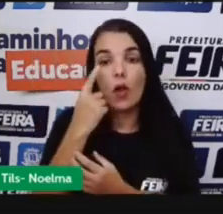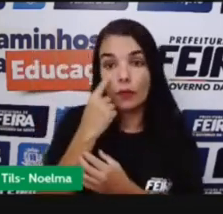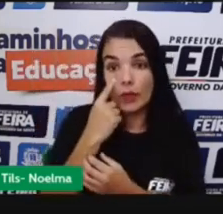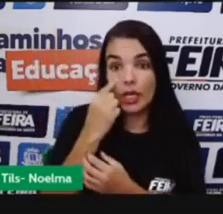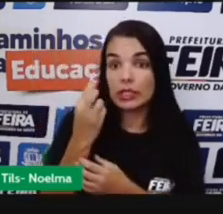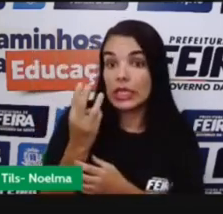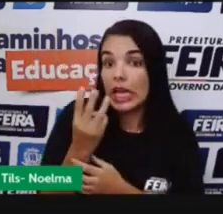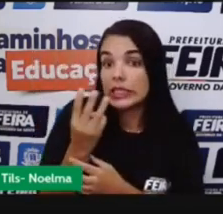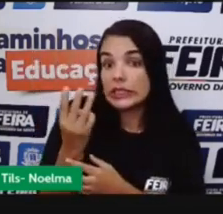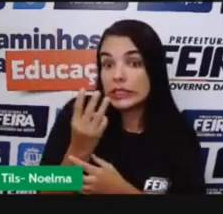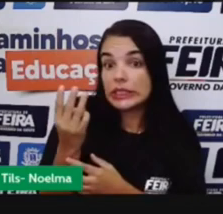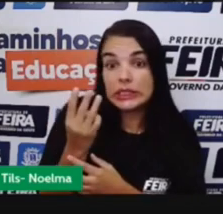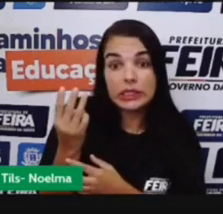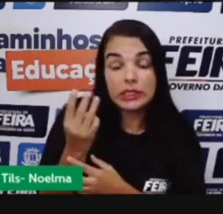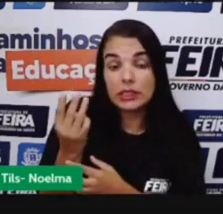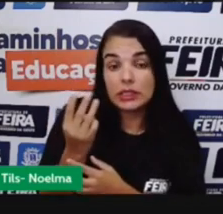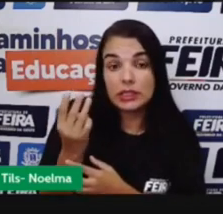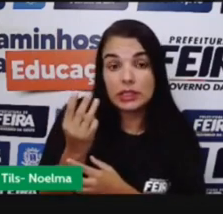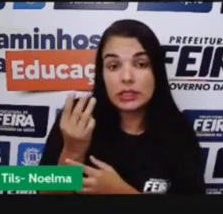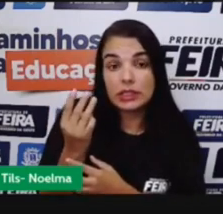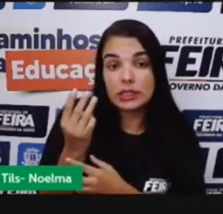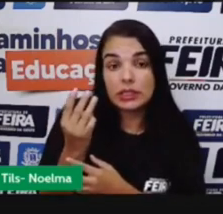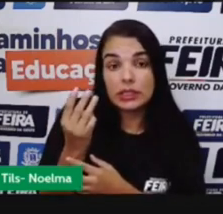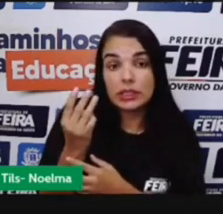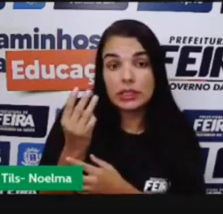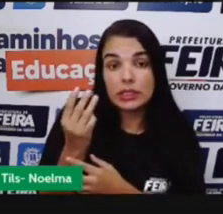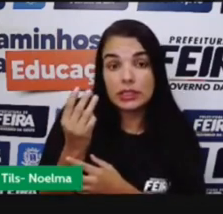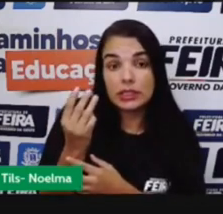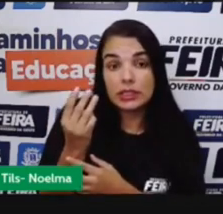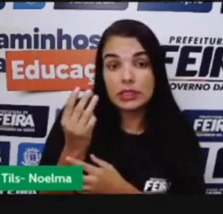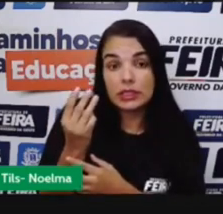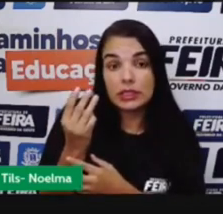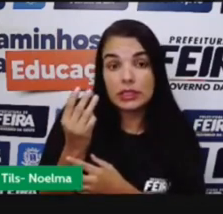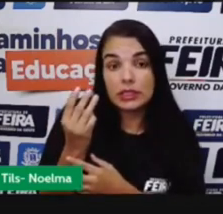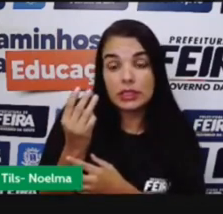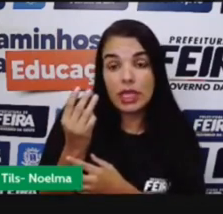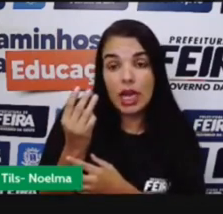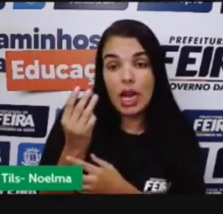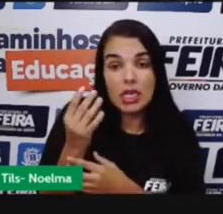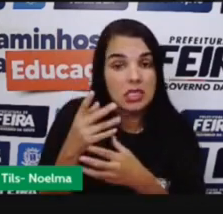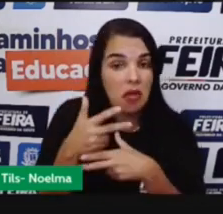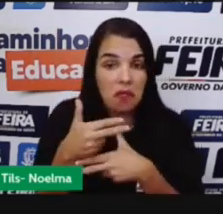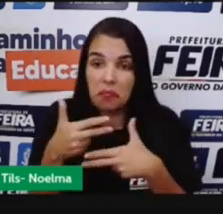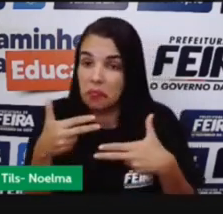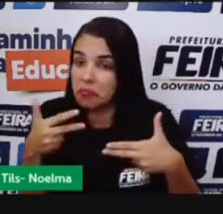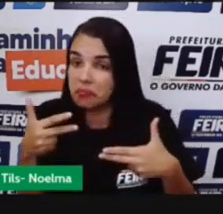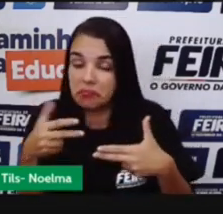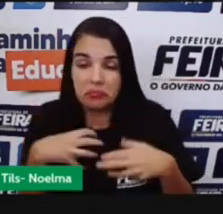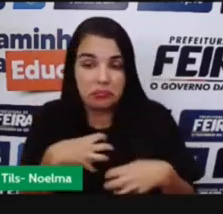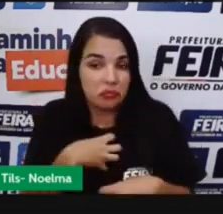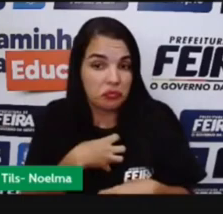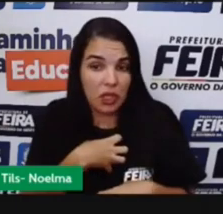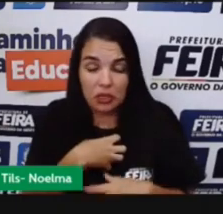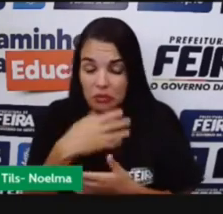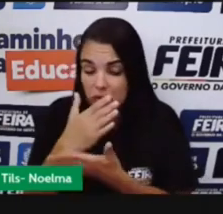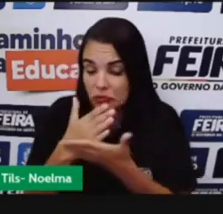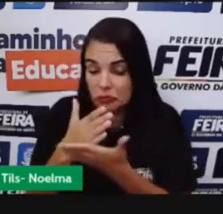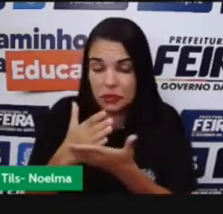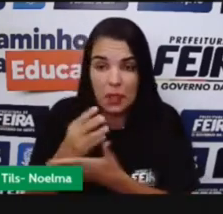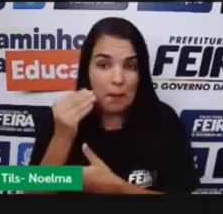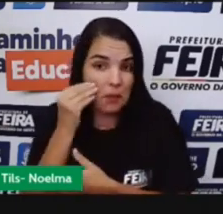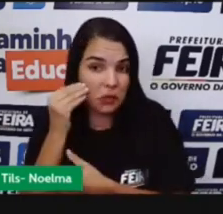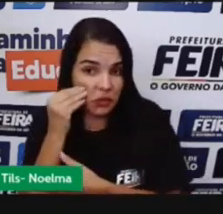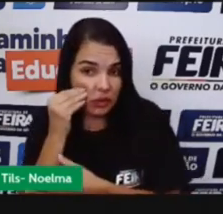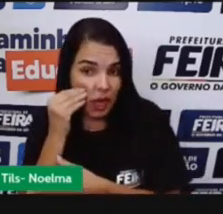de representar, vou botar aqui mais bonitinho, de representar a divisão, quanto essa ou essa, todas